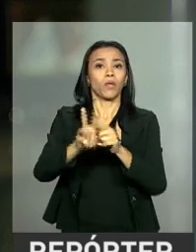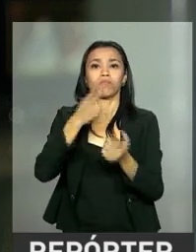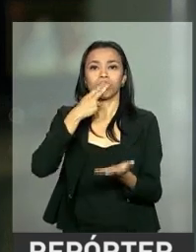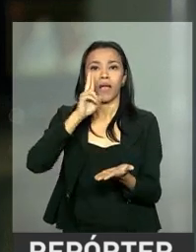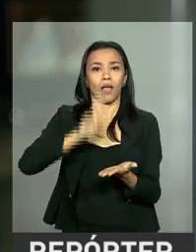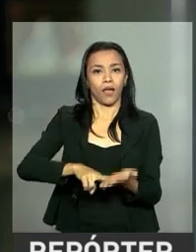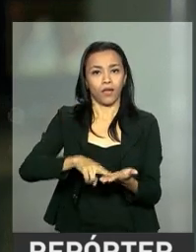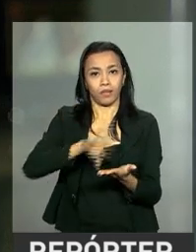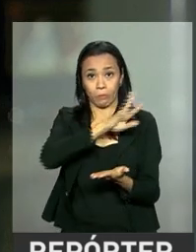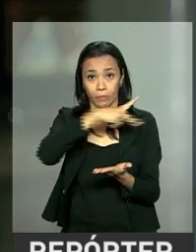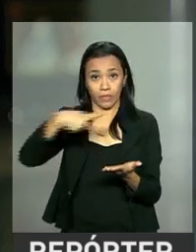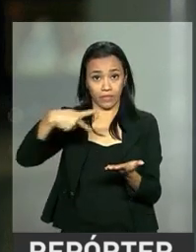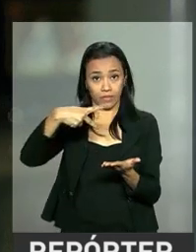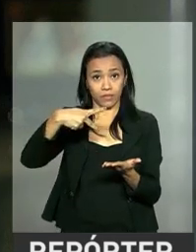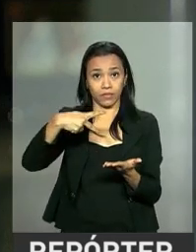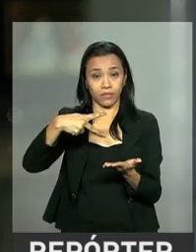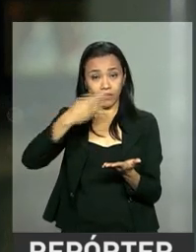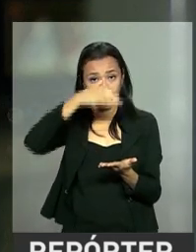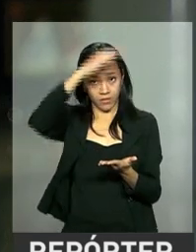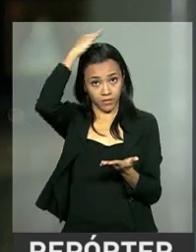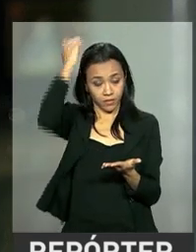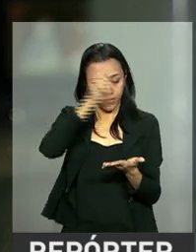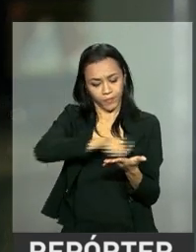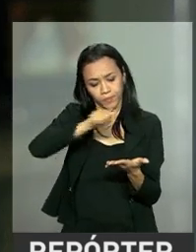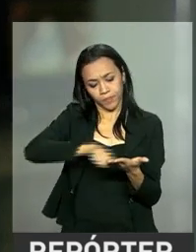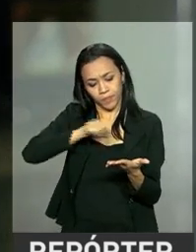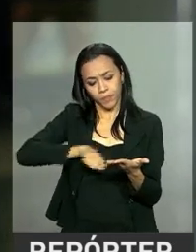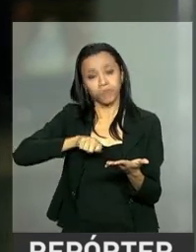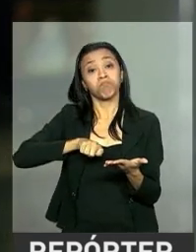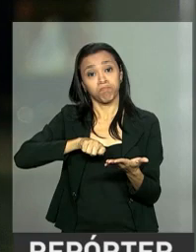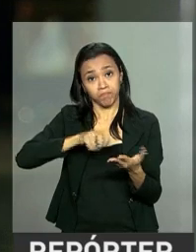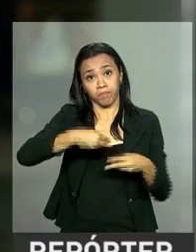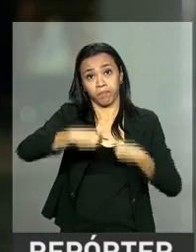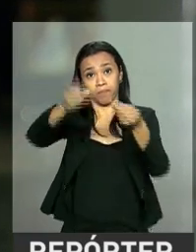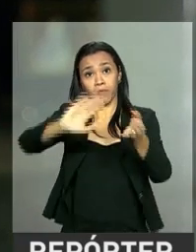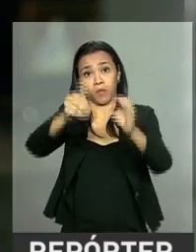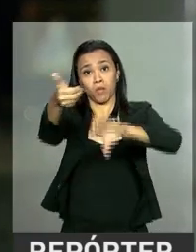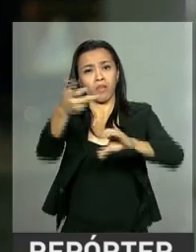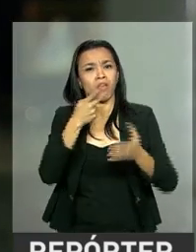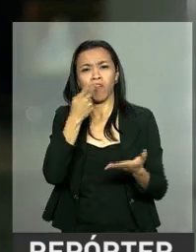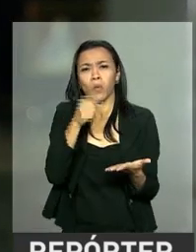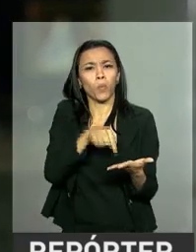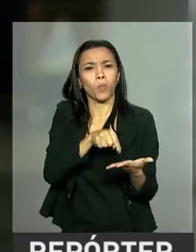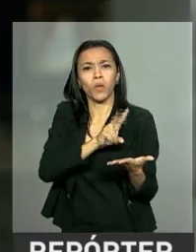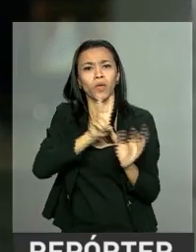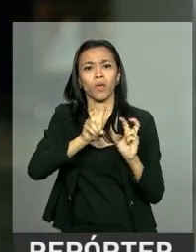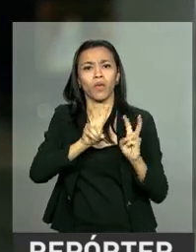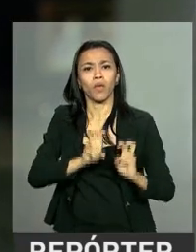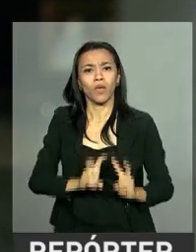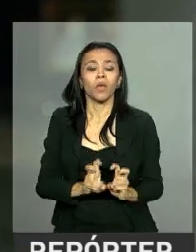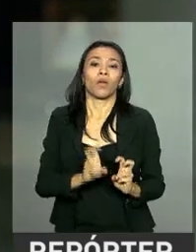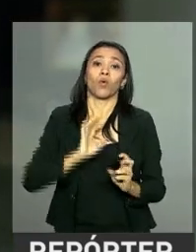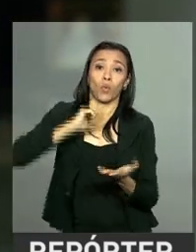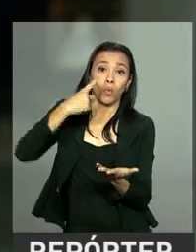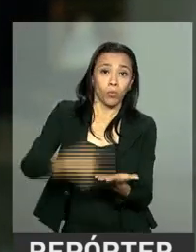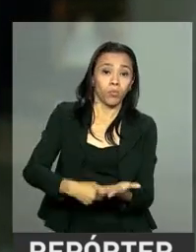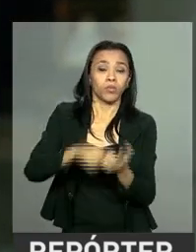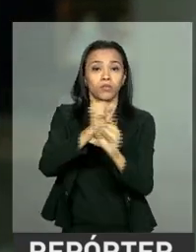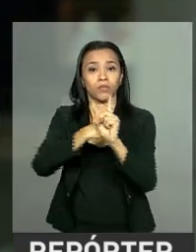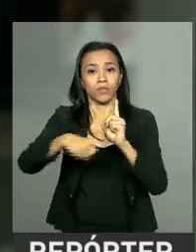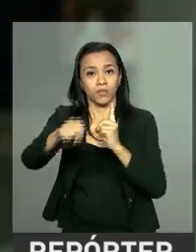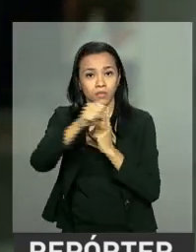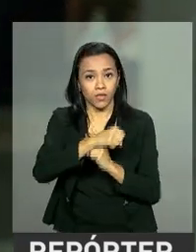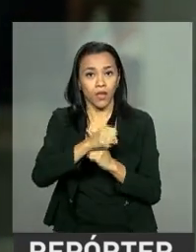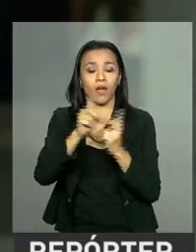enviada pelo presidente exercício Michel Temer ao congresso nacional em que ele reafirma os compromissos com programas sociais